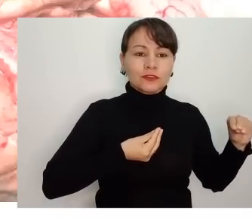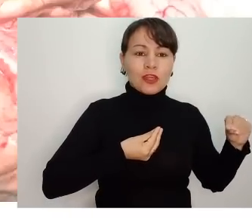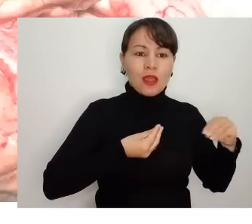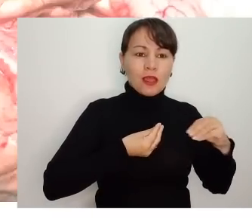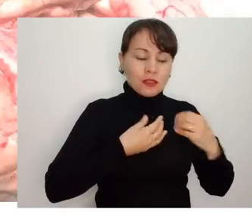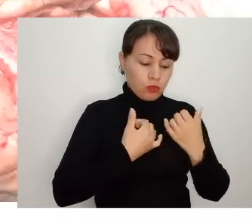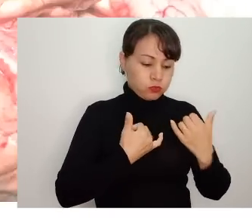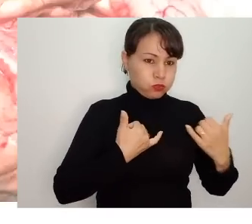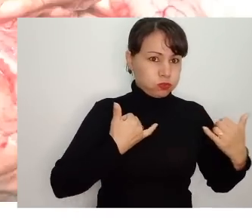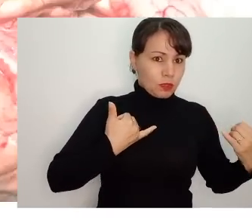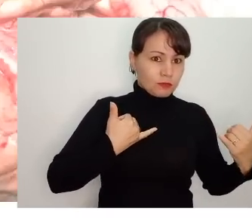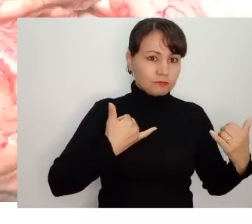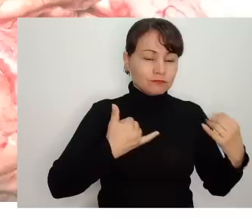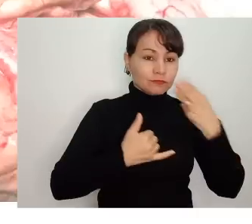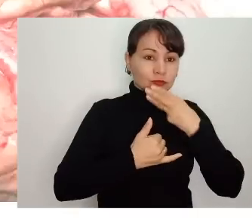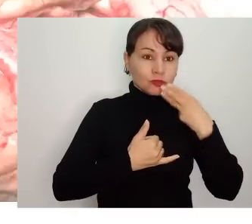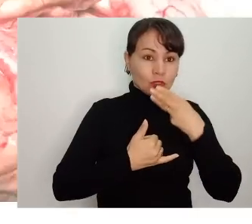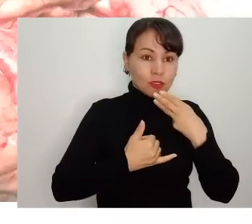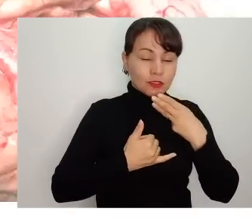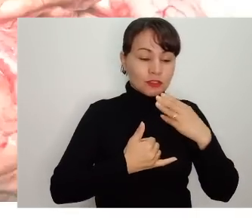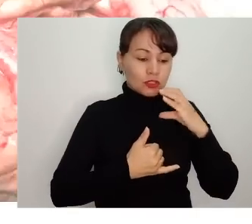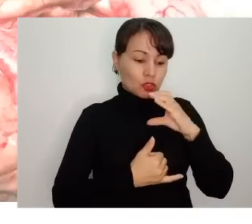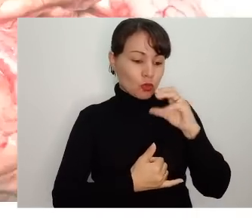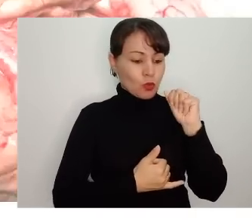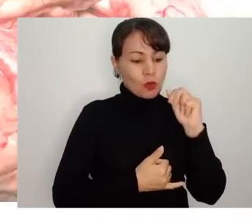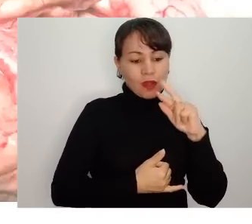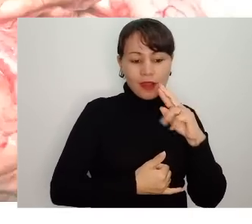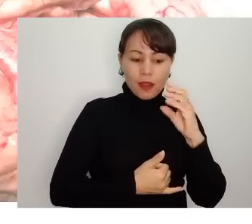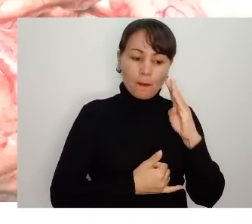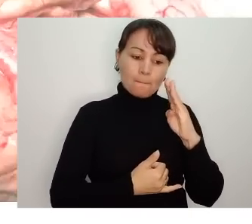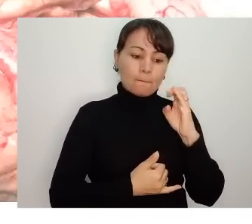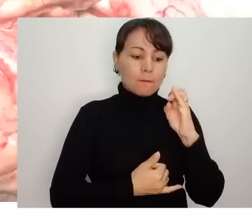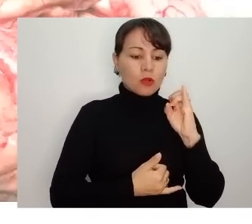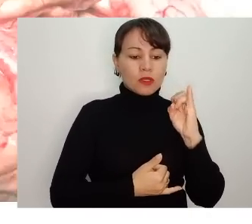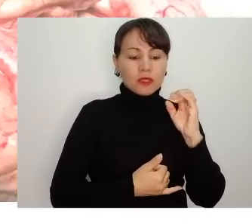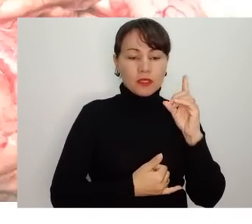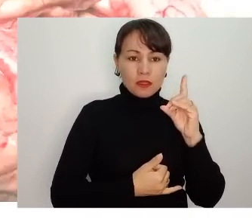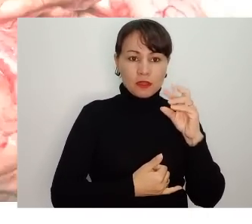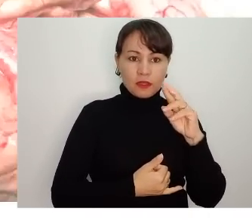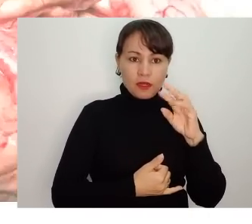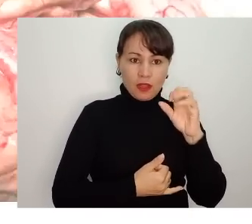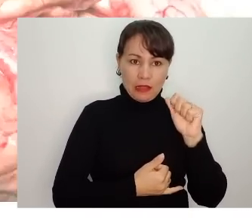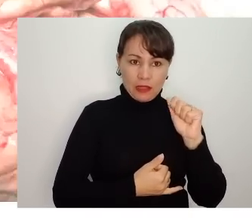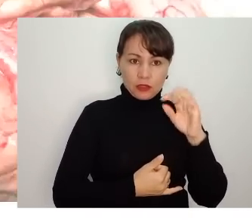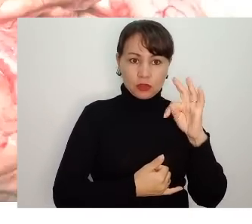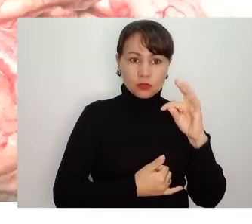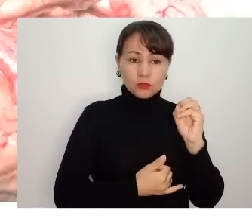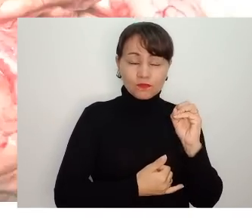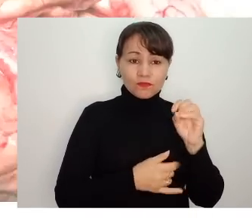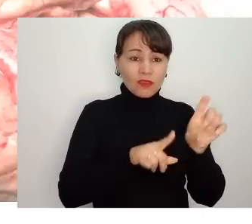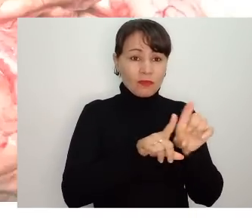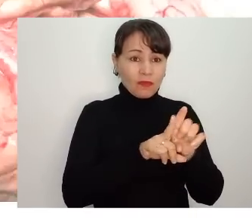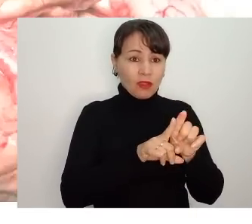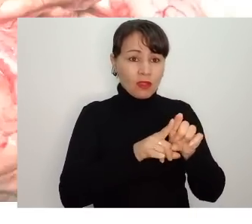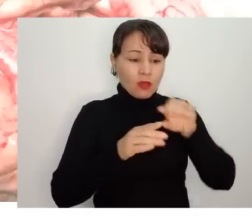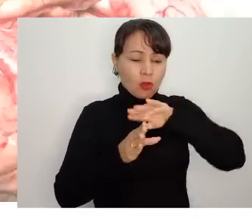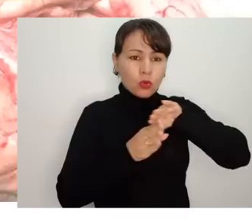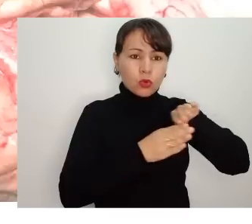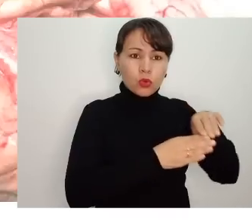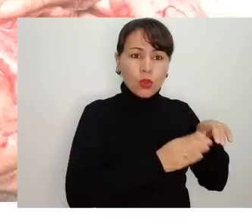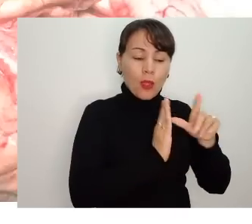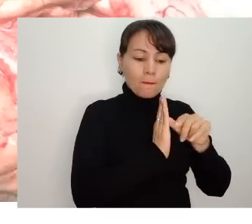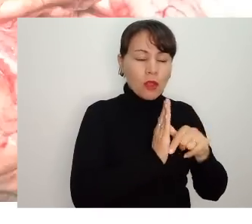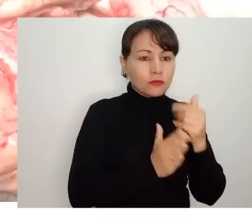esses substratos energéticos, no caso a glicose, dos carboidratos, e que essa glicose, então,